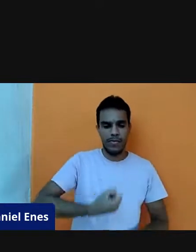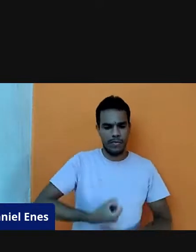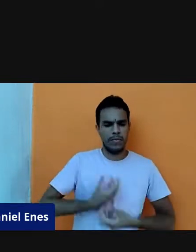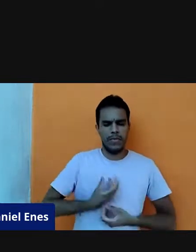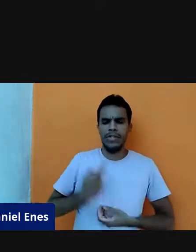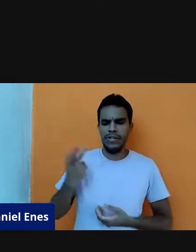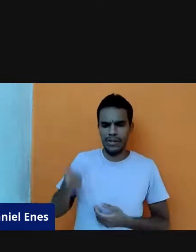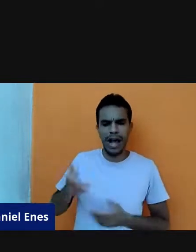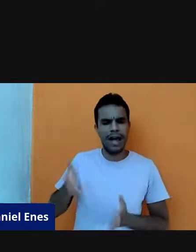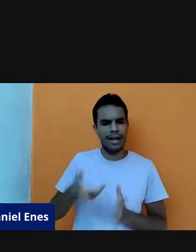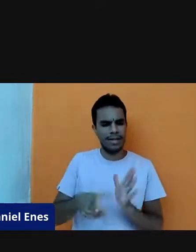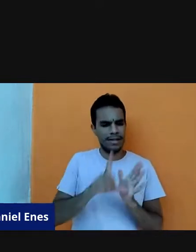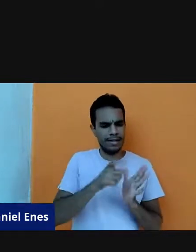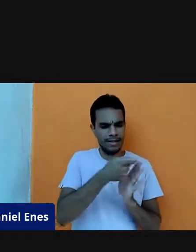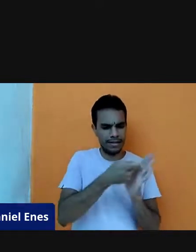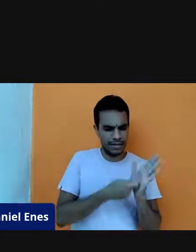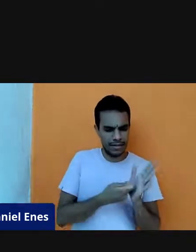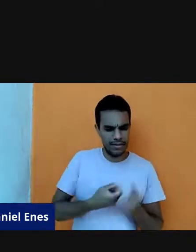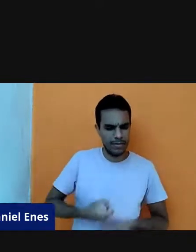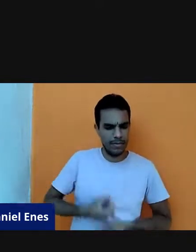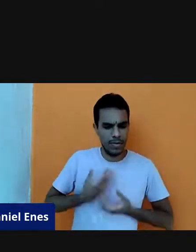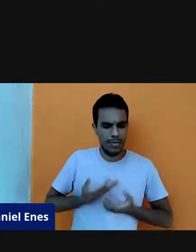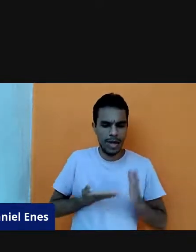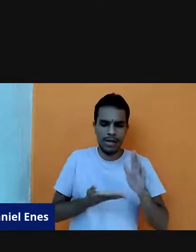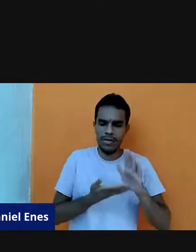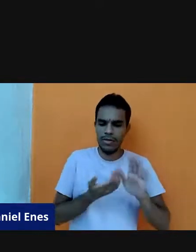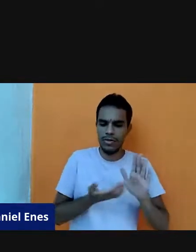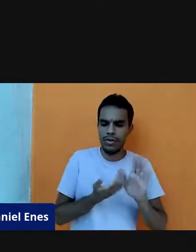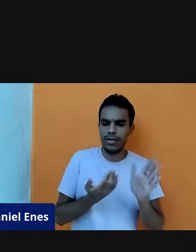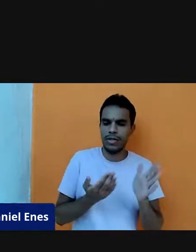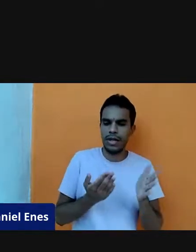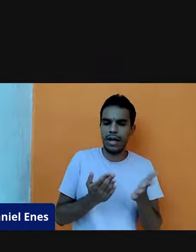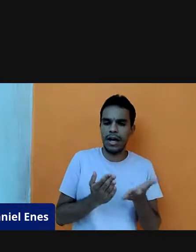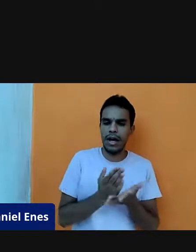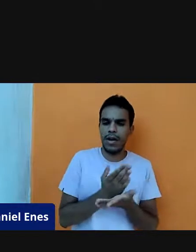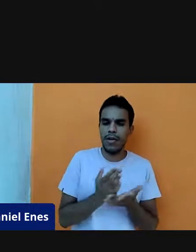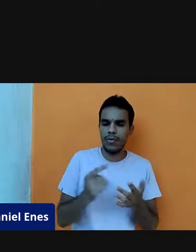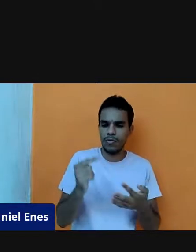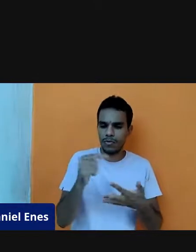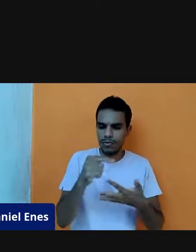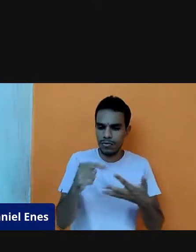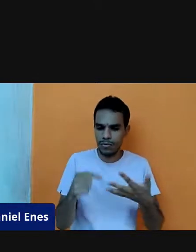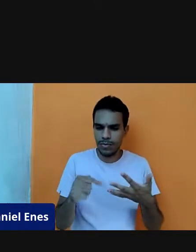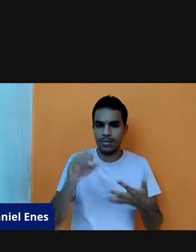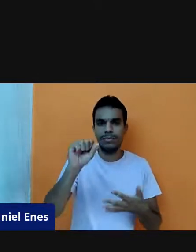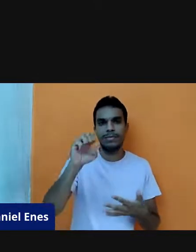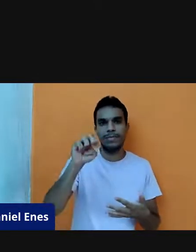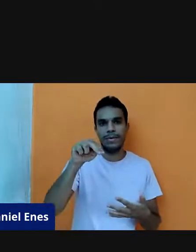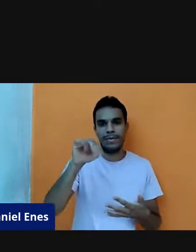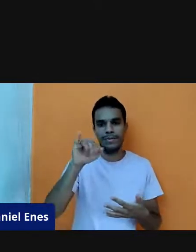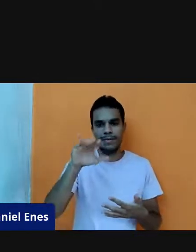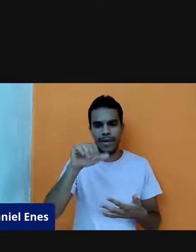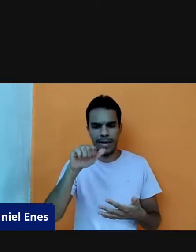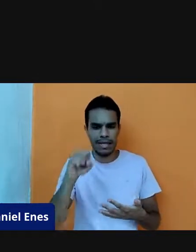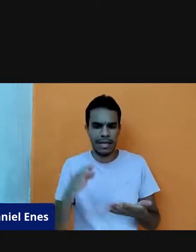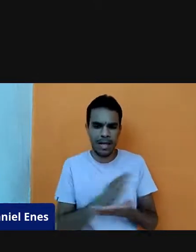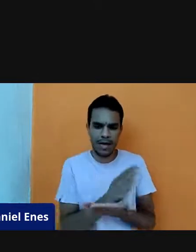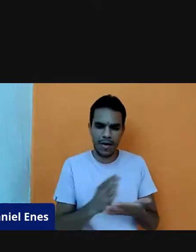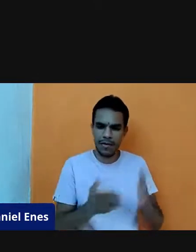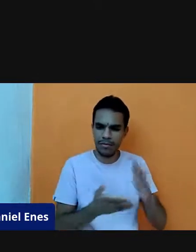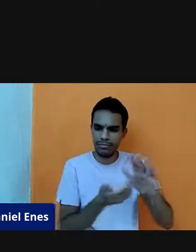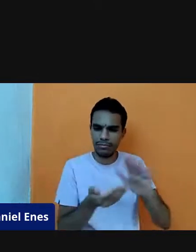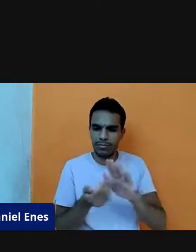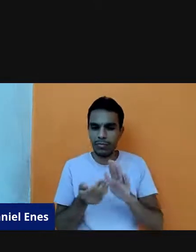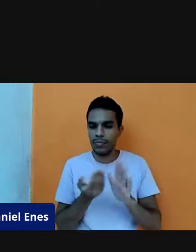em forma de poema, mas ele resolve tirar as indicações cênicas. Né? Senta, ajoelha, levanta, tira aquelas indicações, mantém